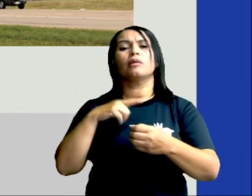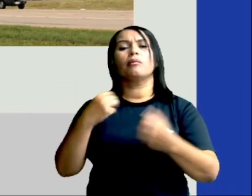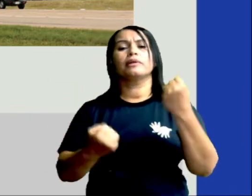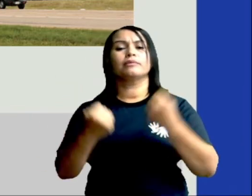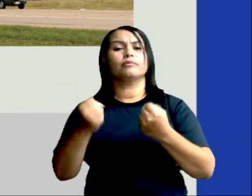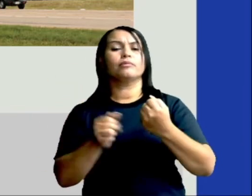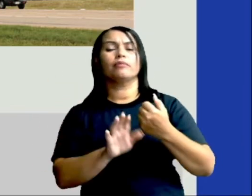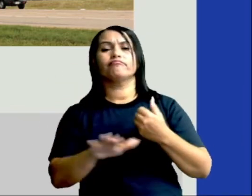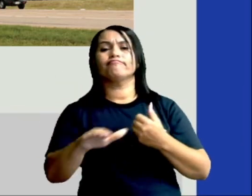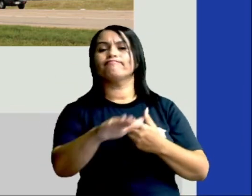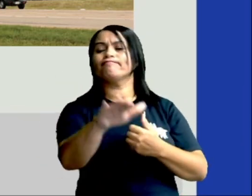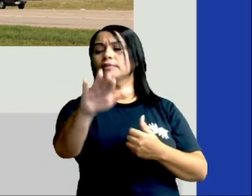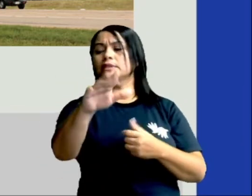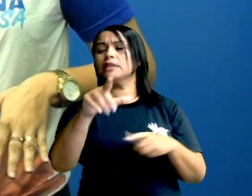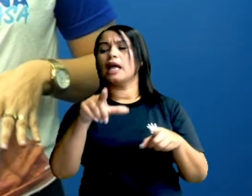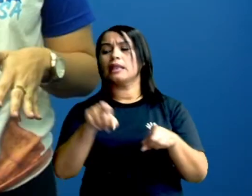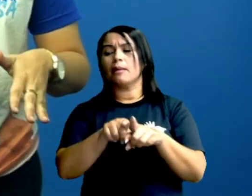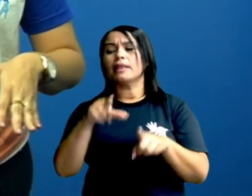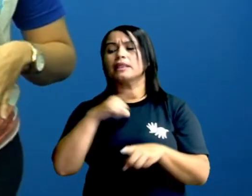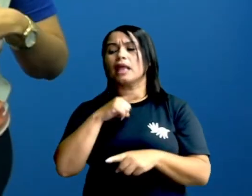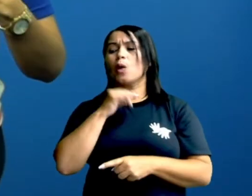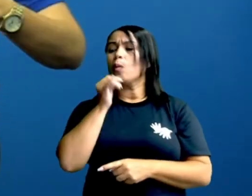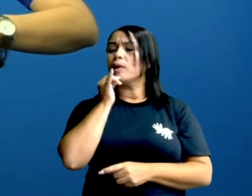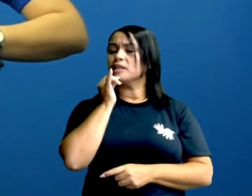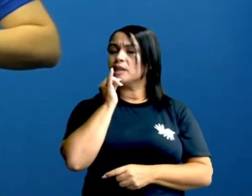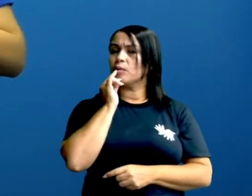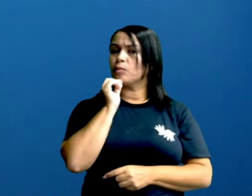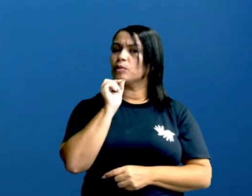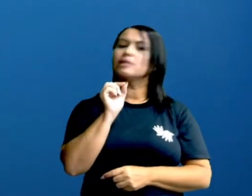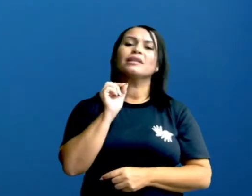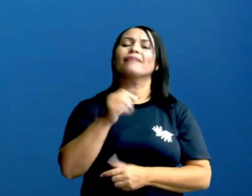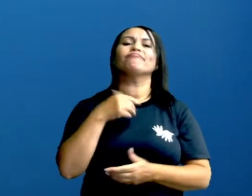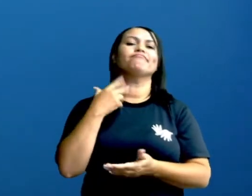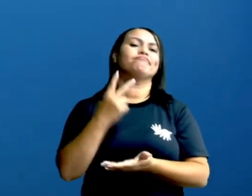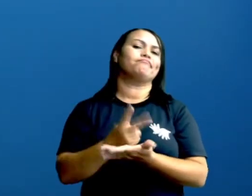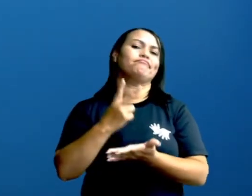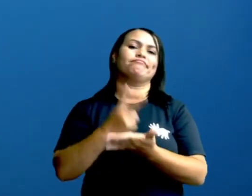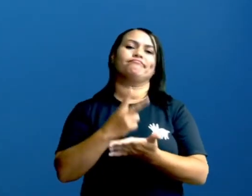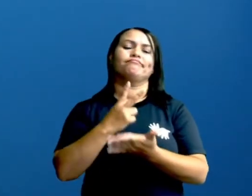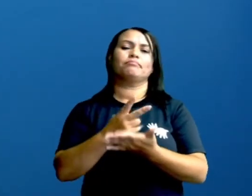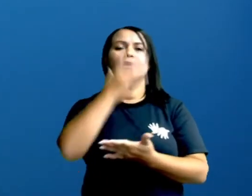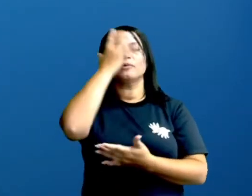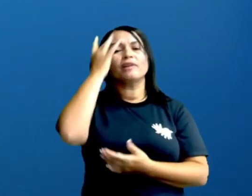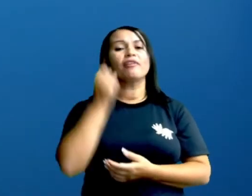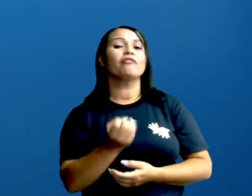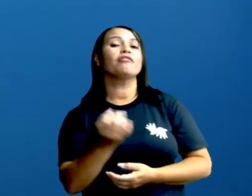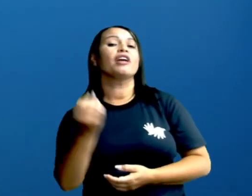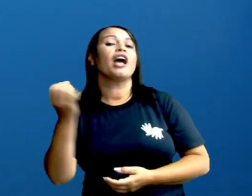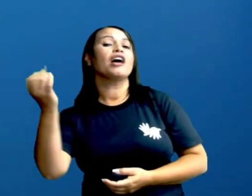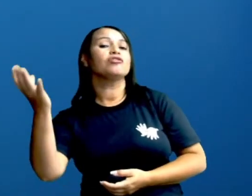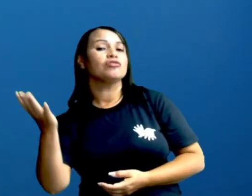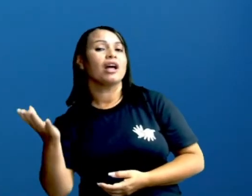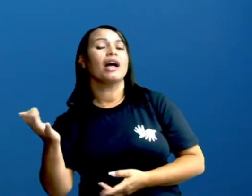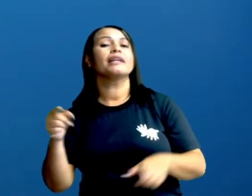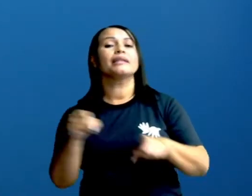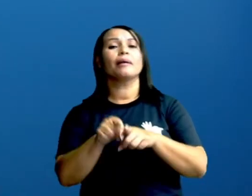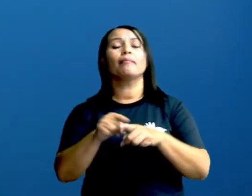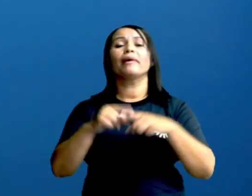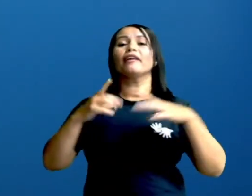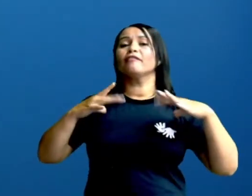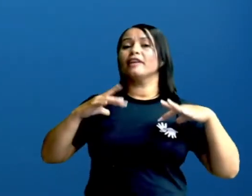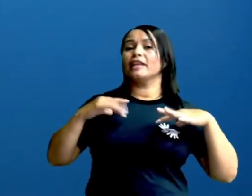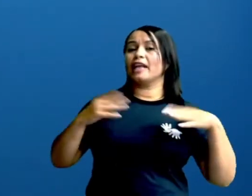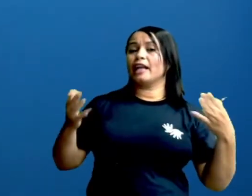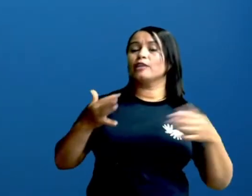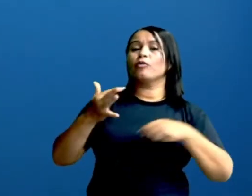né? Esse é um exemplo que se faz constantemente, né? Principalmente quem vai viajar agora, né? Quem viajou nesse